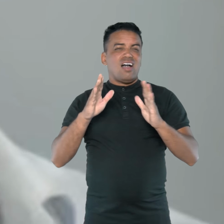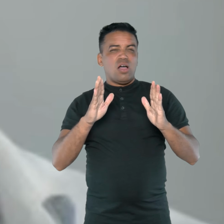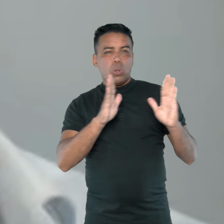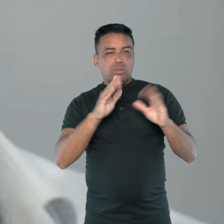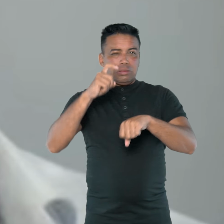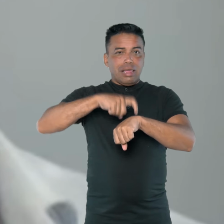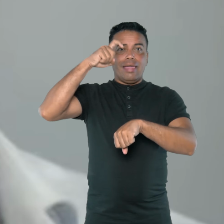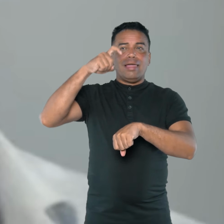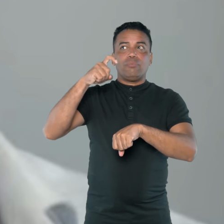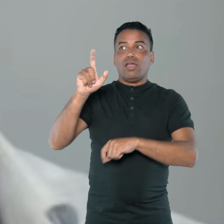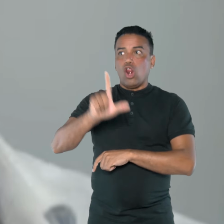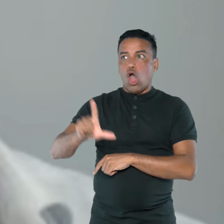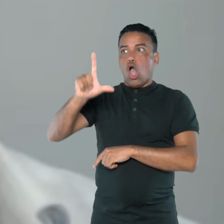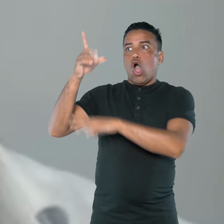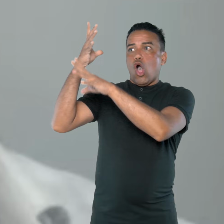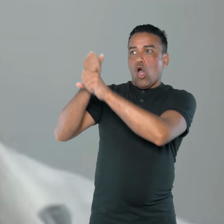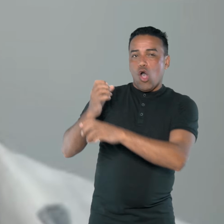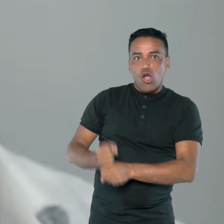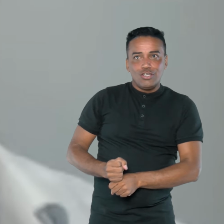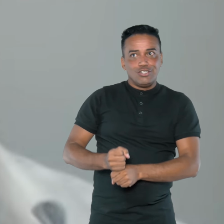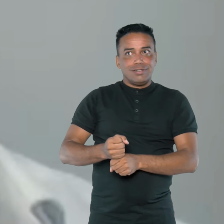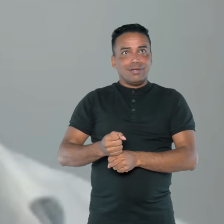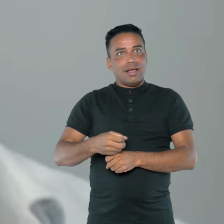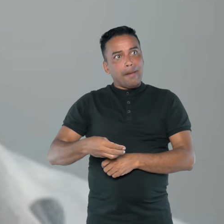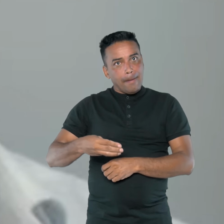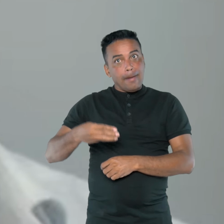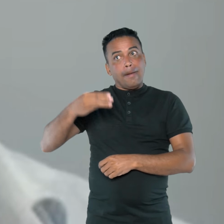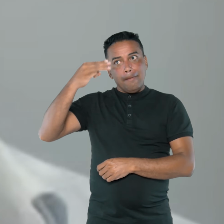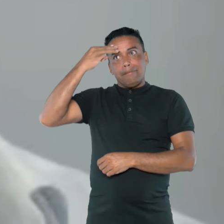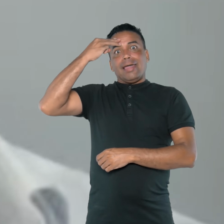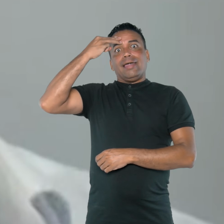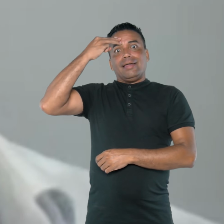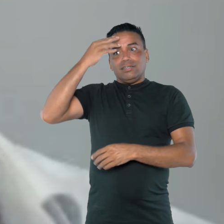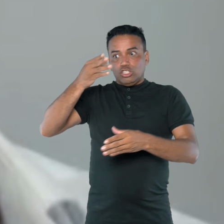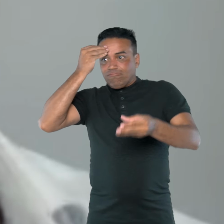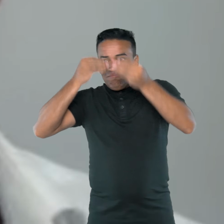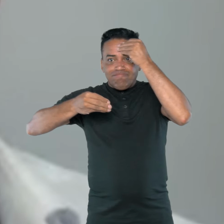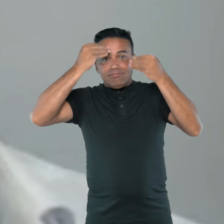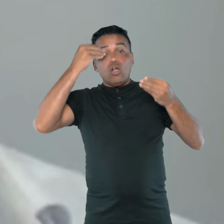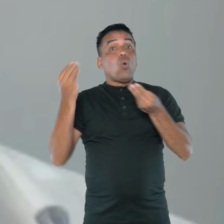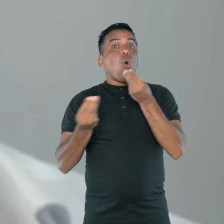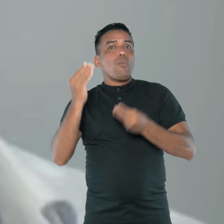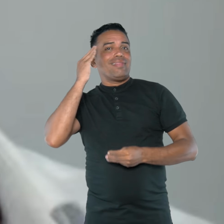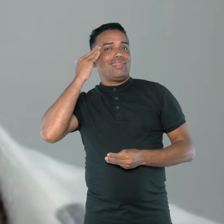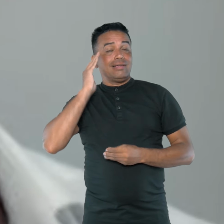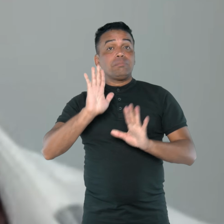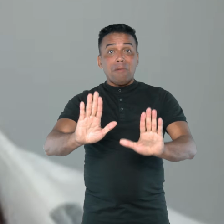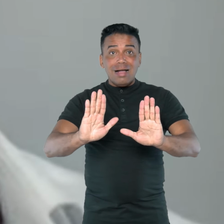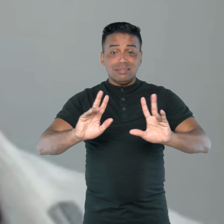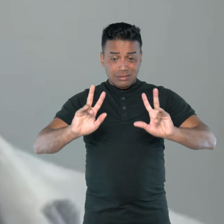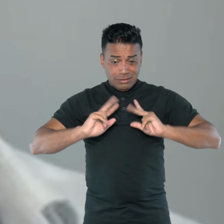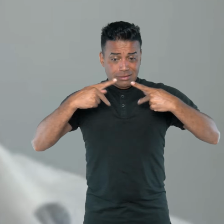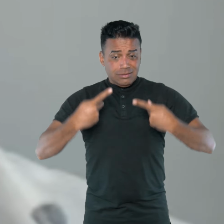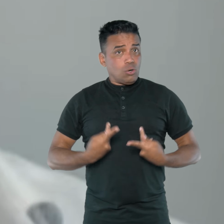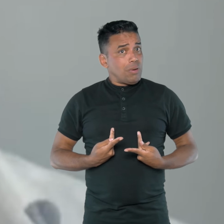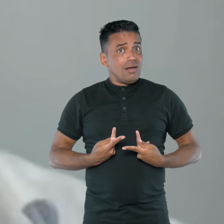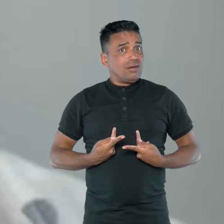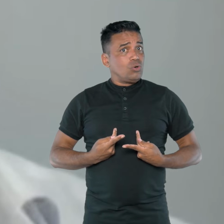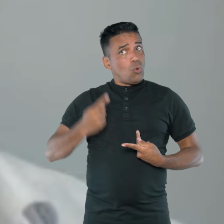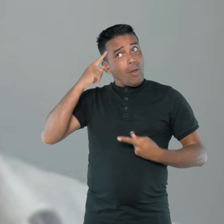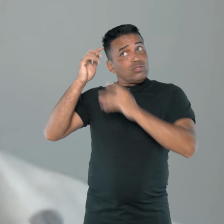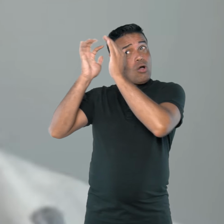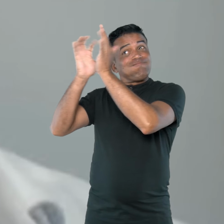lógica, a mente, o entendimento. Mas o ser humano, ele não passa somente pela